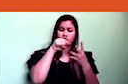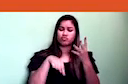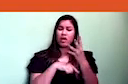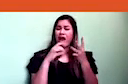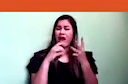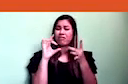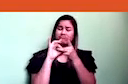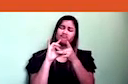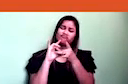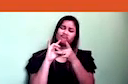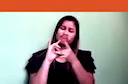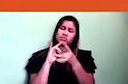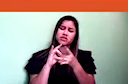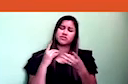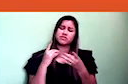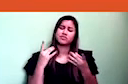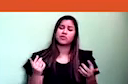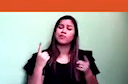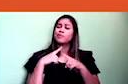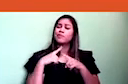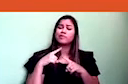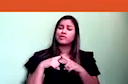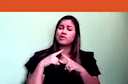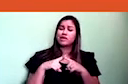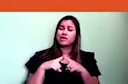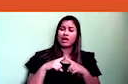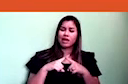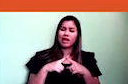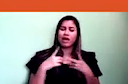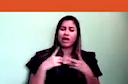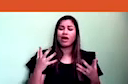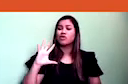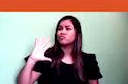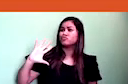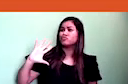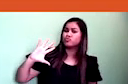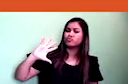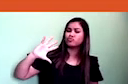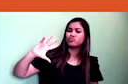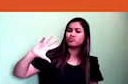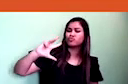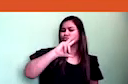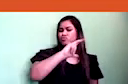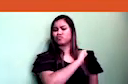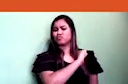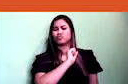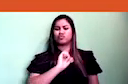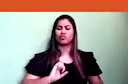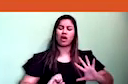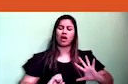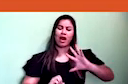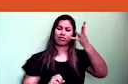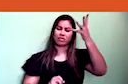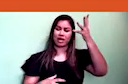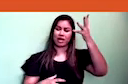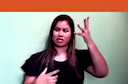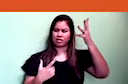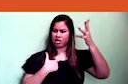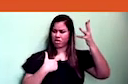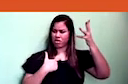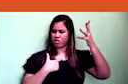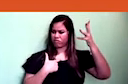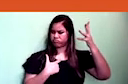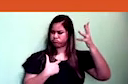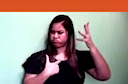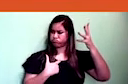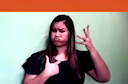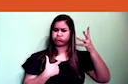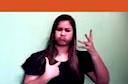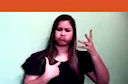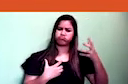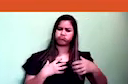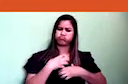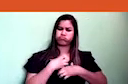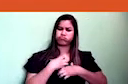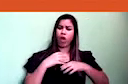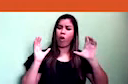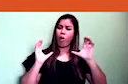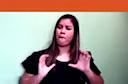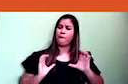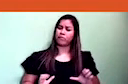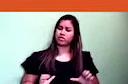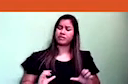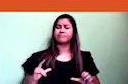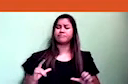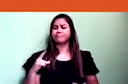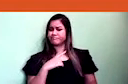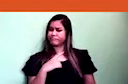de contas, todos os eventos que a gente sofre no dia a dia, inevitavelmente eles vão provocar reações. Essas reações são